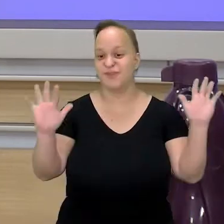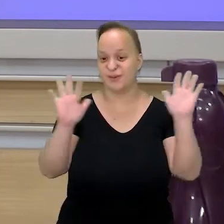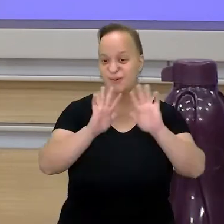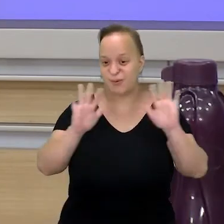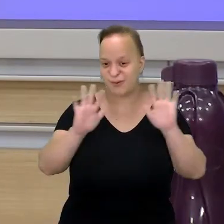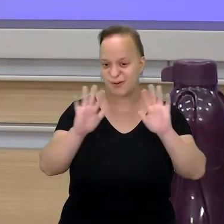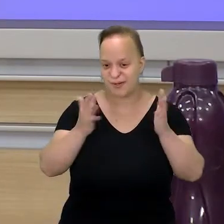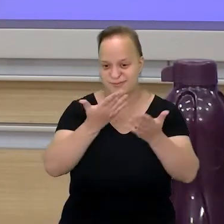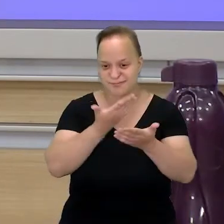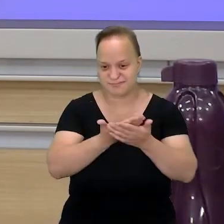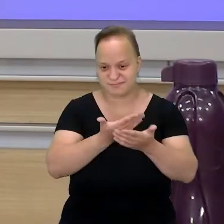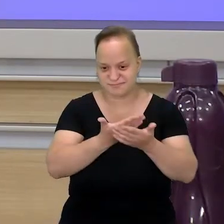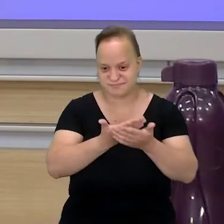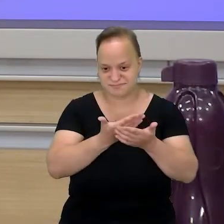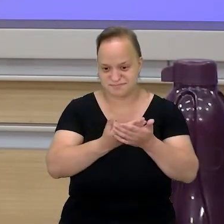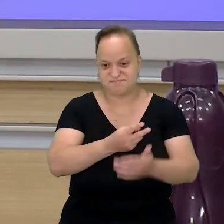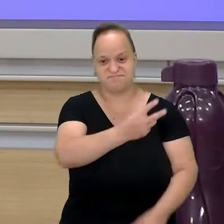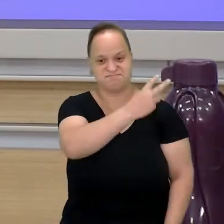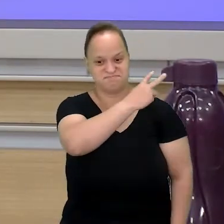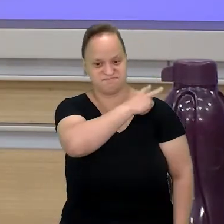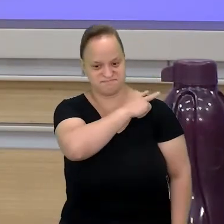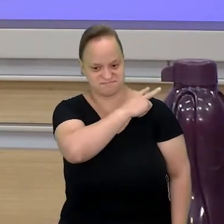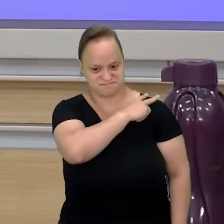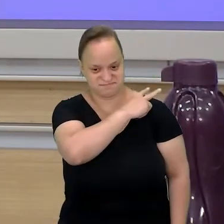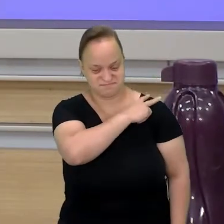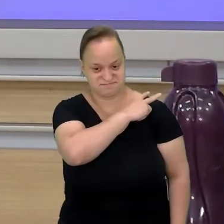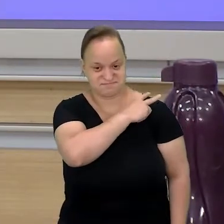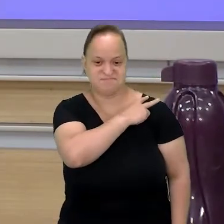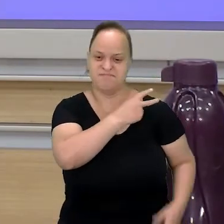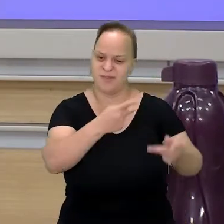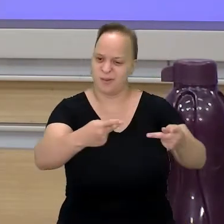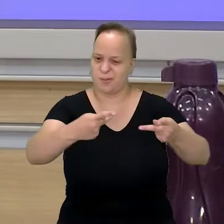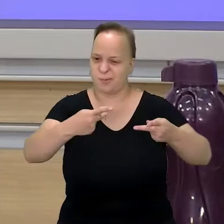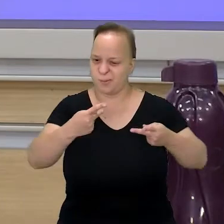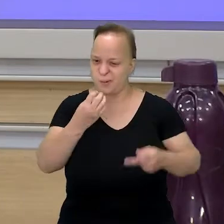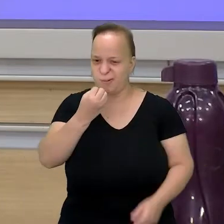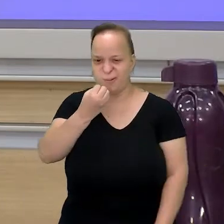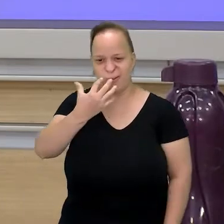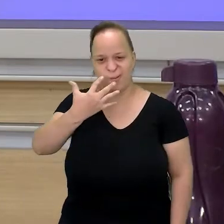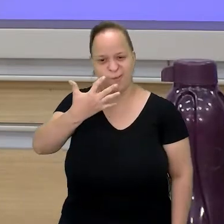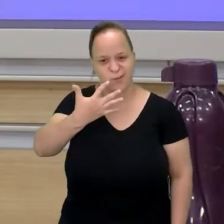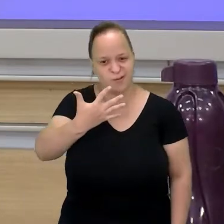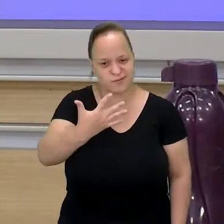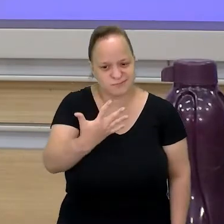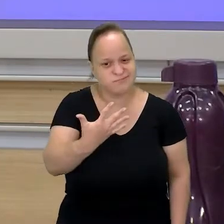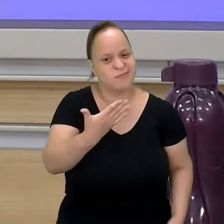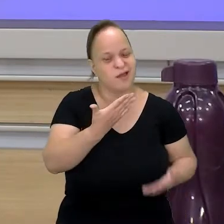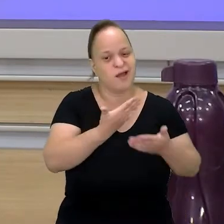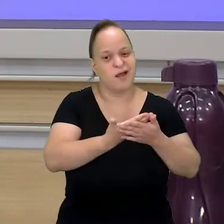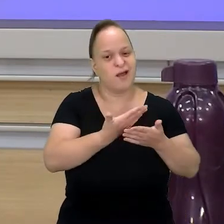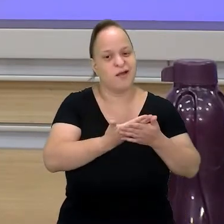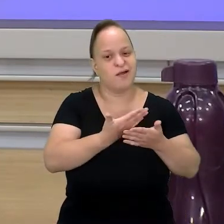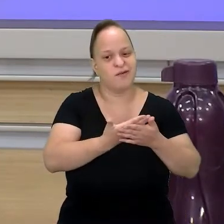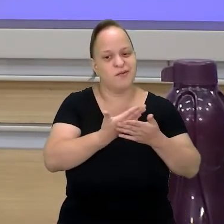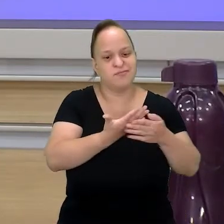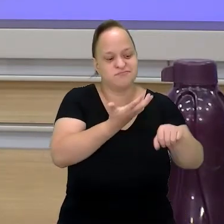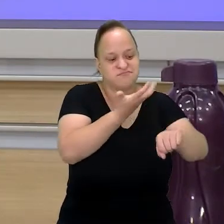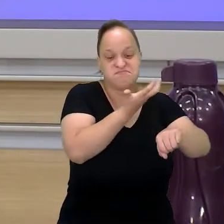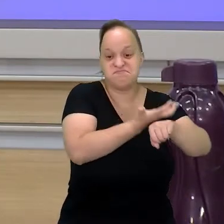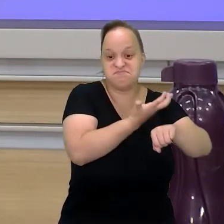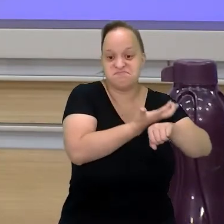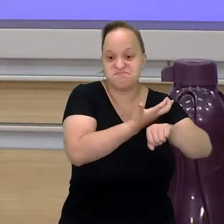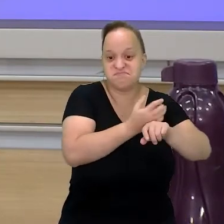Olá, estudantes da segunda série do ensino médio, sejam muito bem-vindos a mais uma aula do nosso